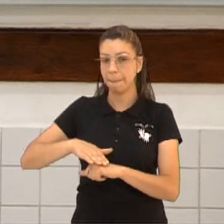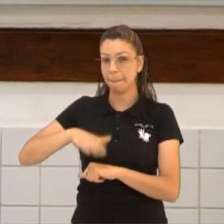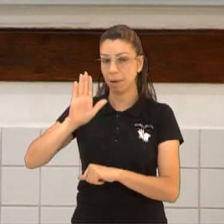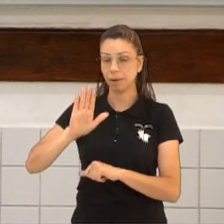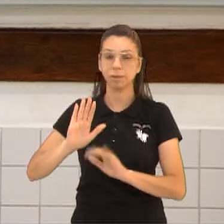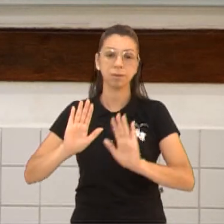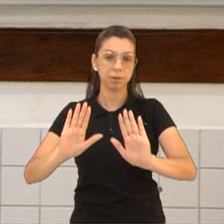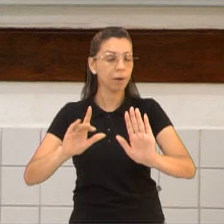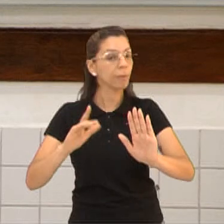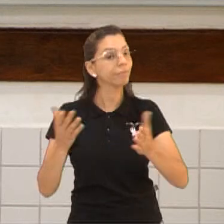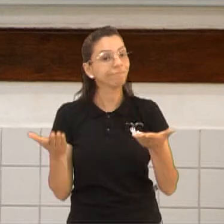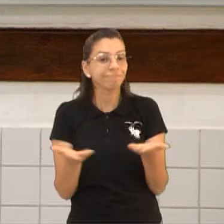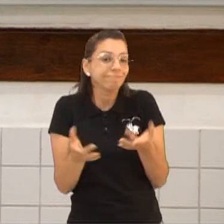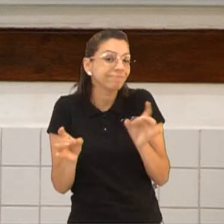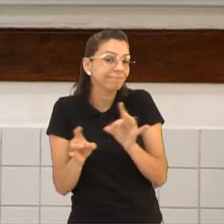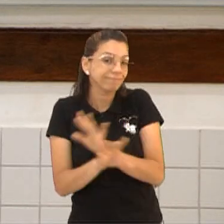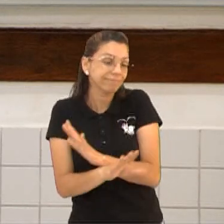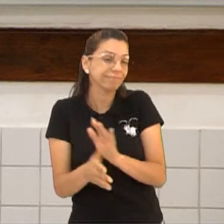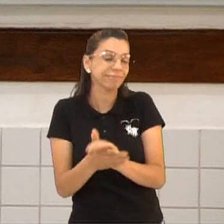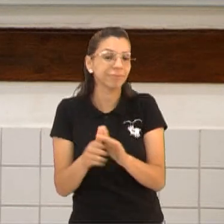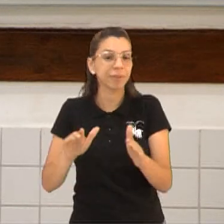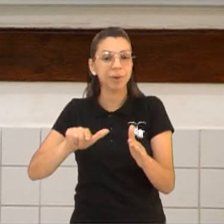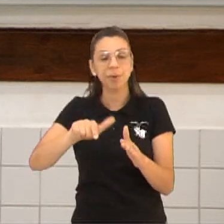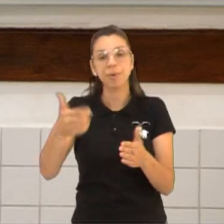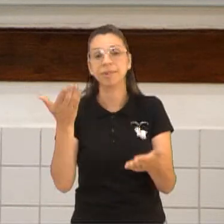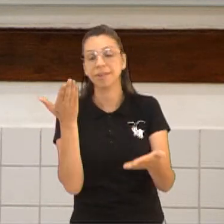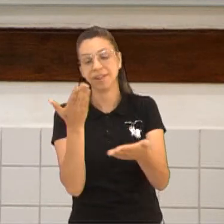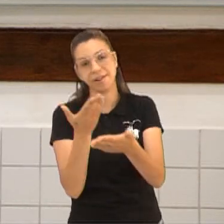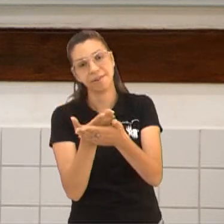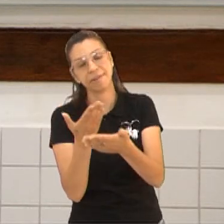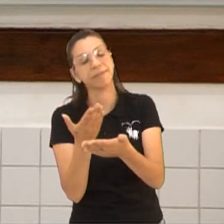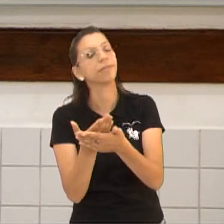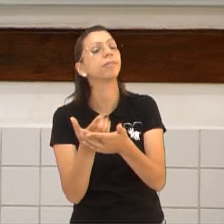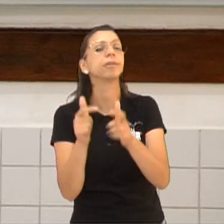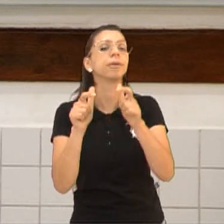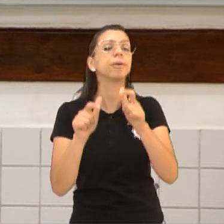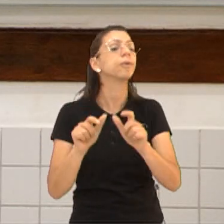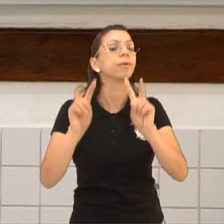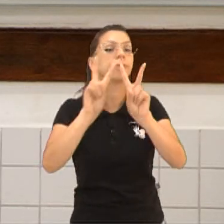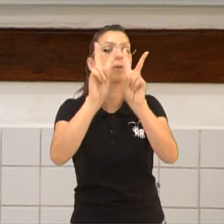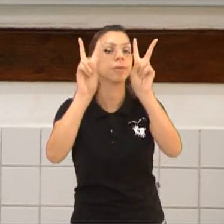Então é isso, galera. Nos vemos então na próxima aula, onde